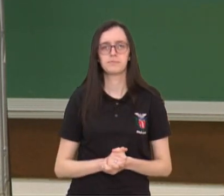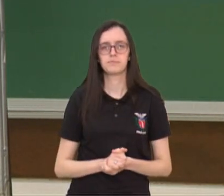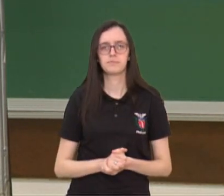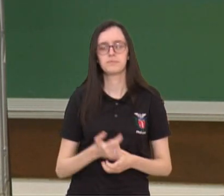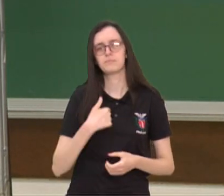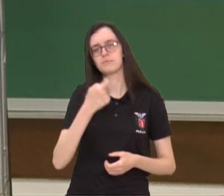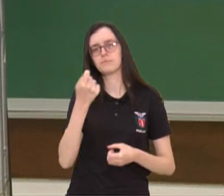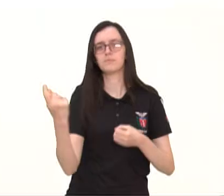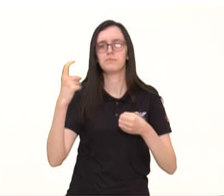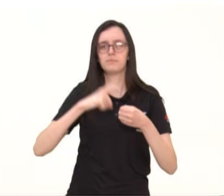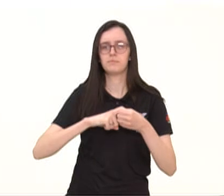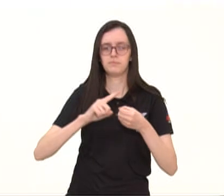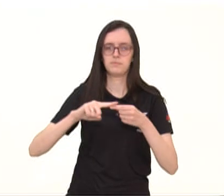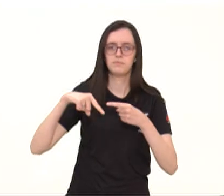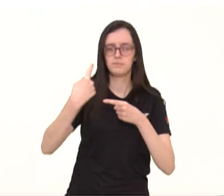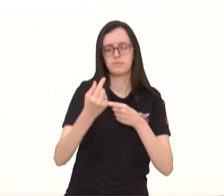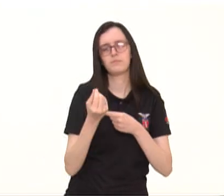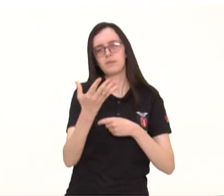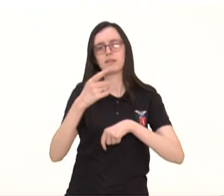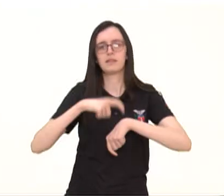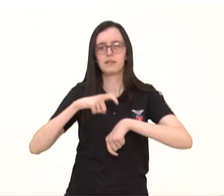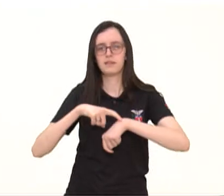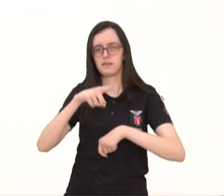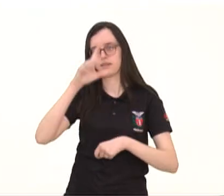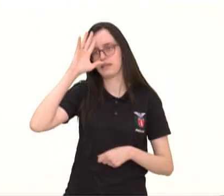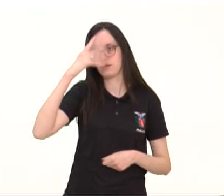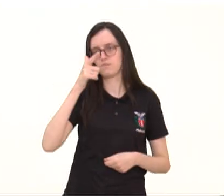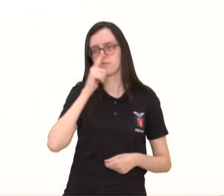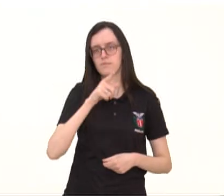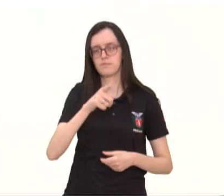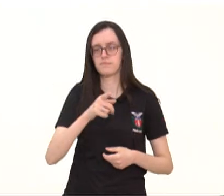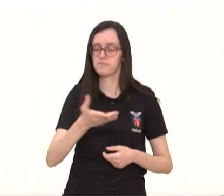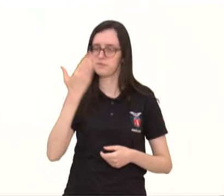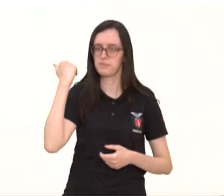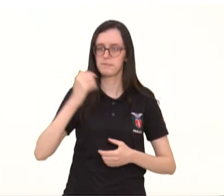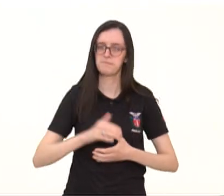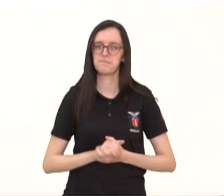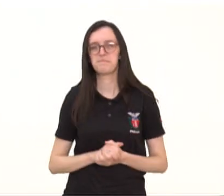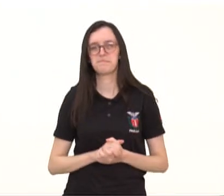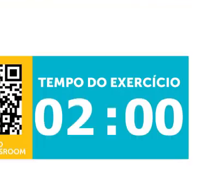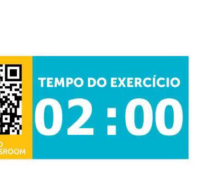Eu volto na sequência, eu te dou um tempinho para você resolver. Vamos lá?